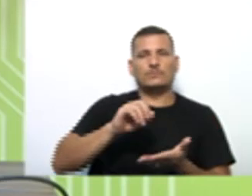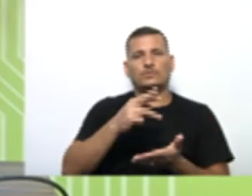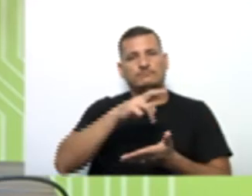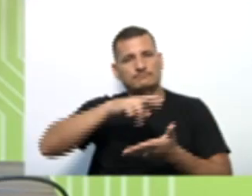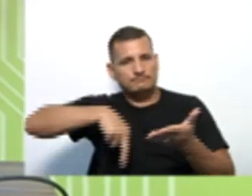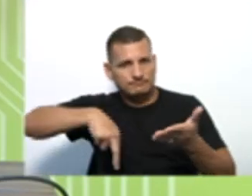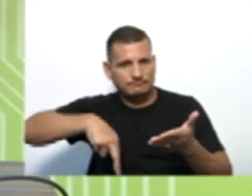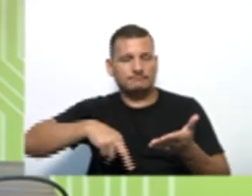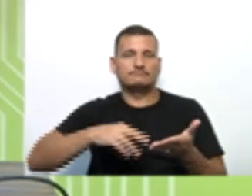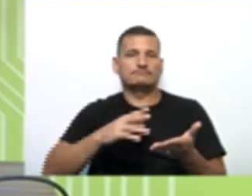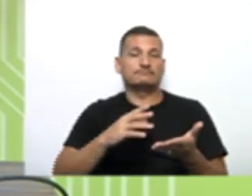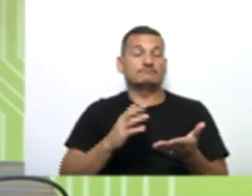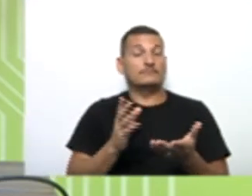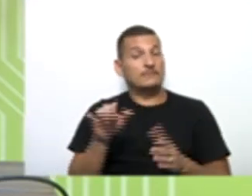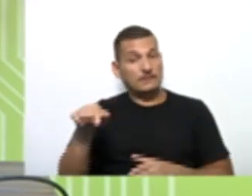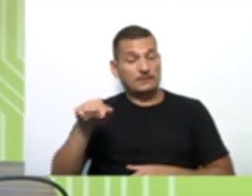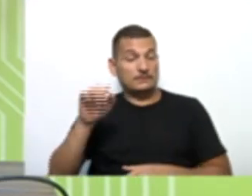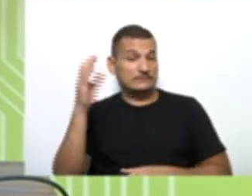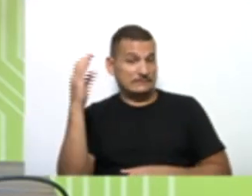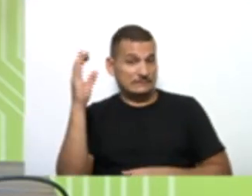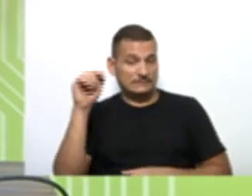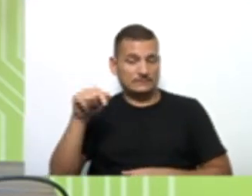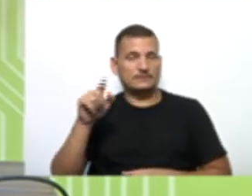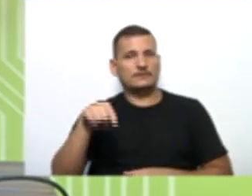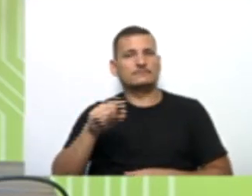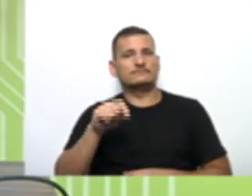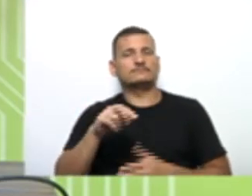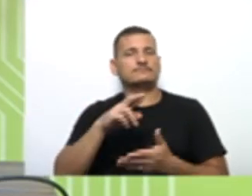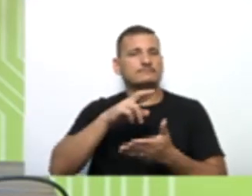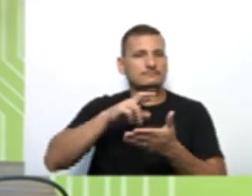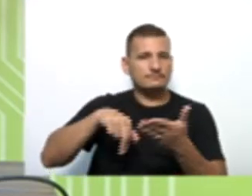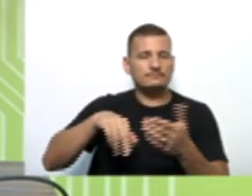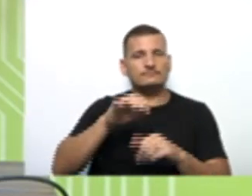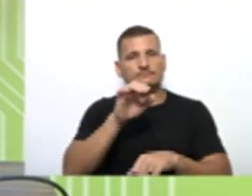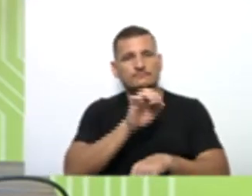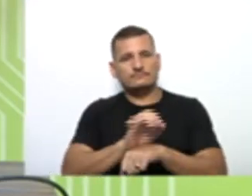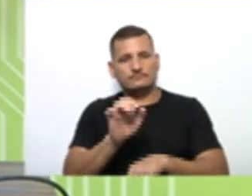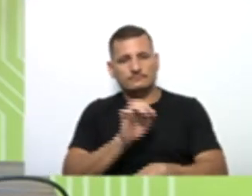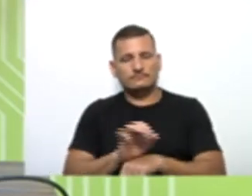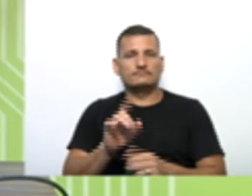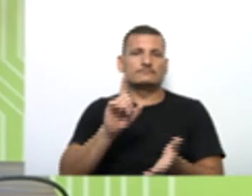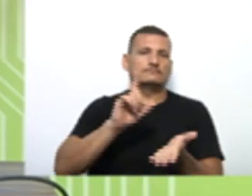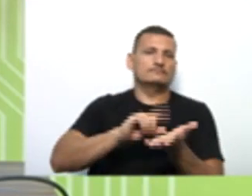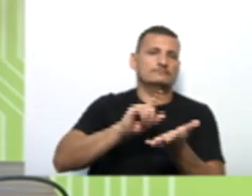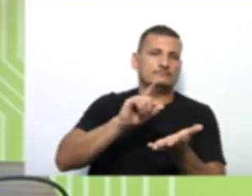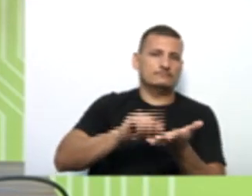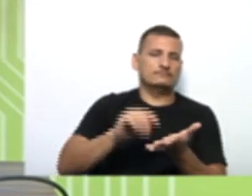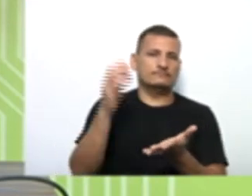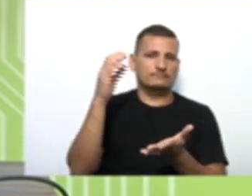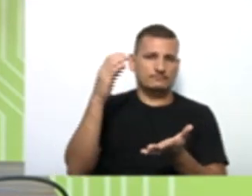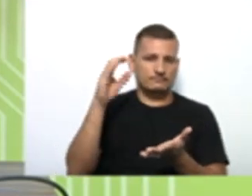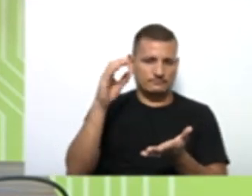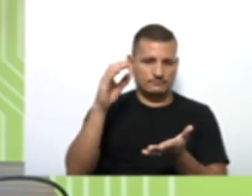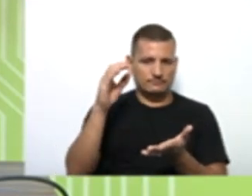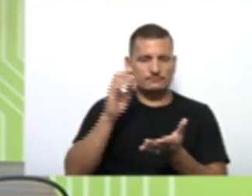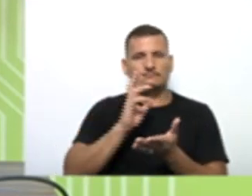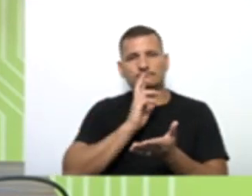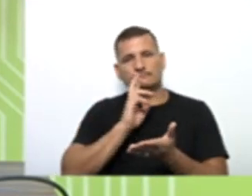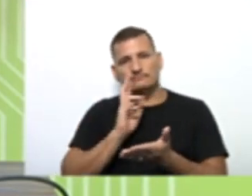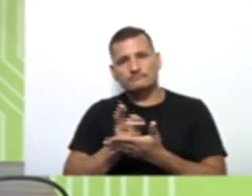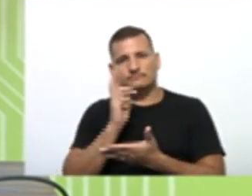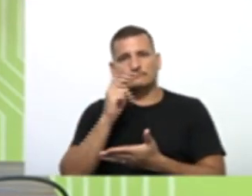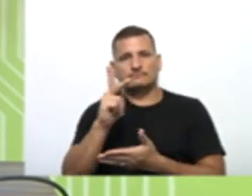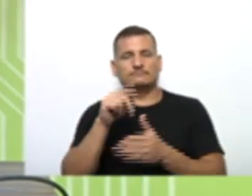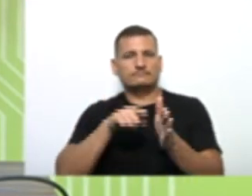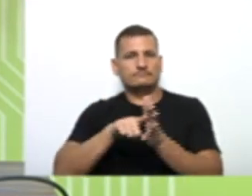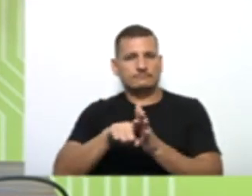relatório. Na científica, a construção de um relatório de estágio, de um artigo científico, o resultado da sua